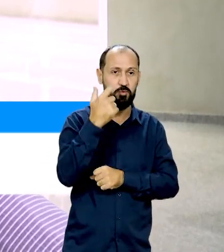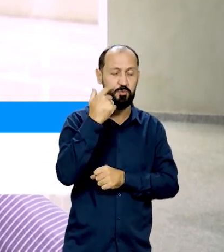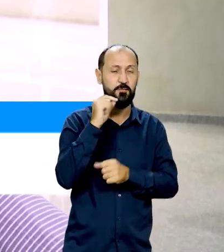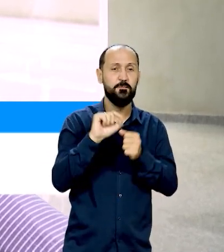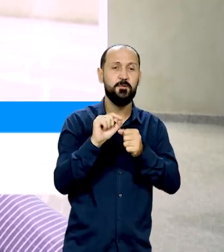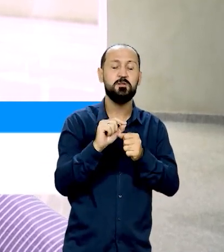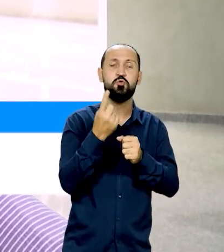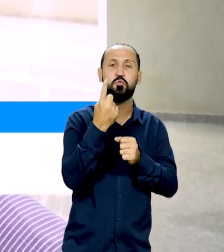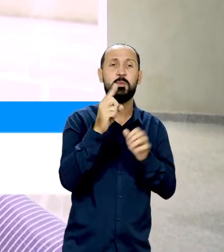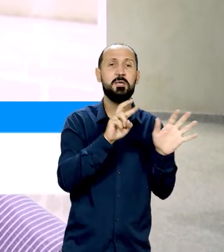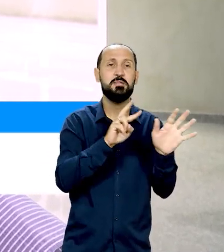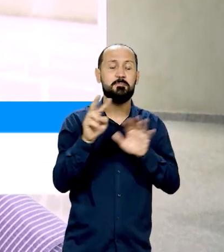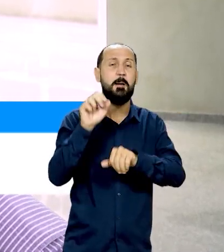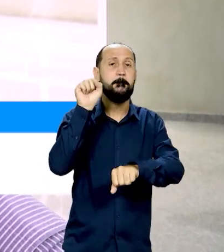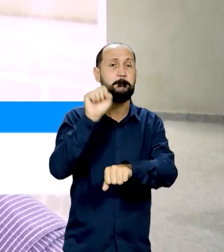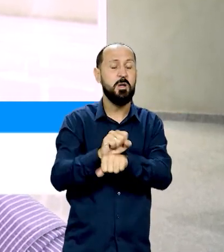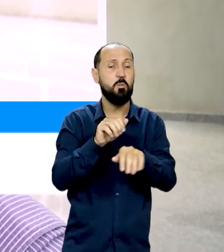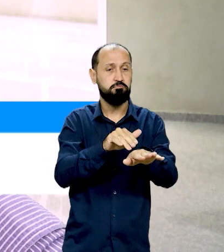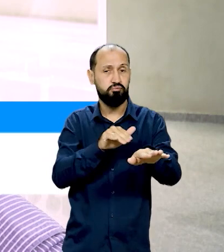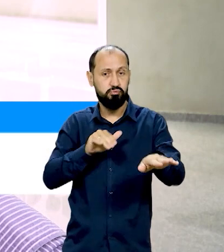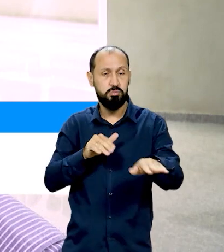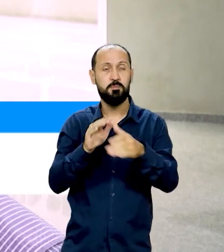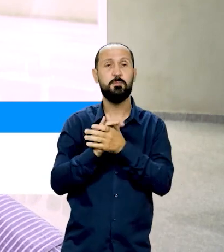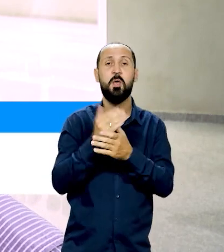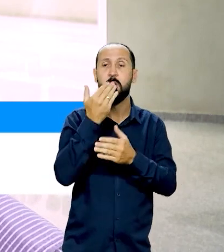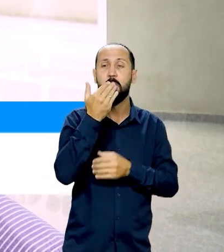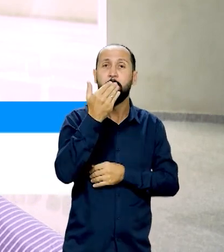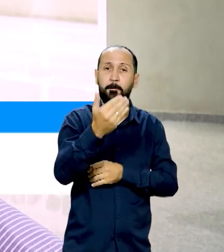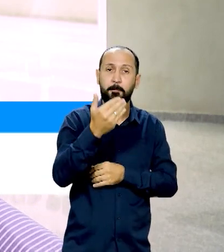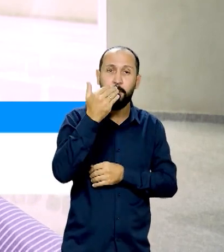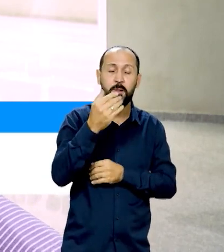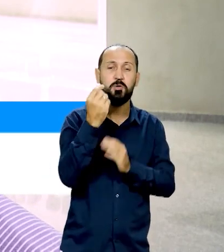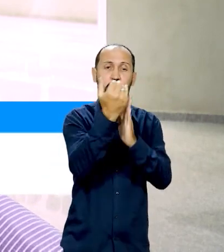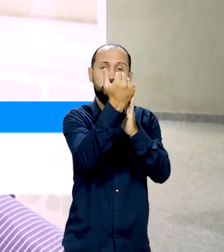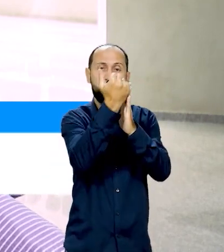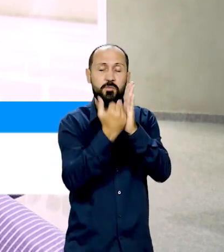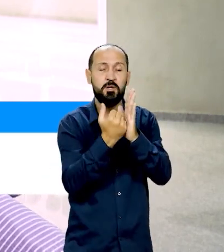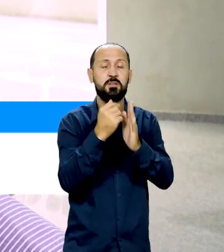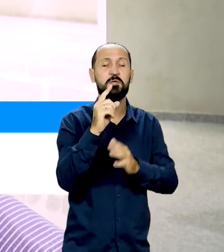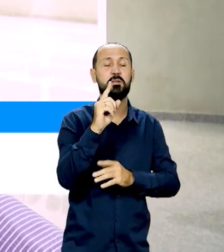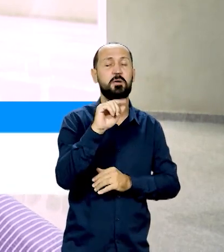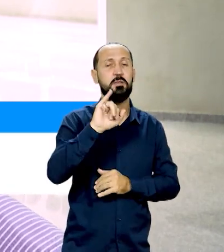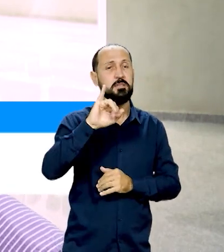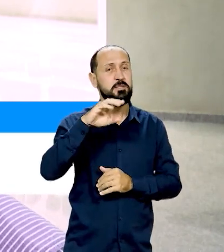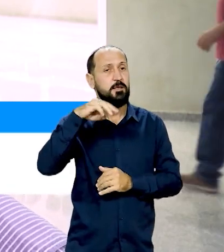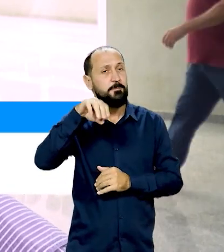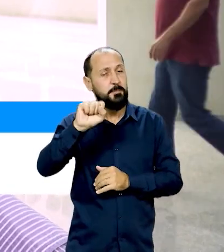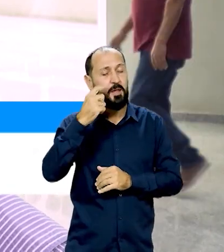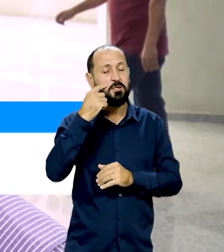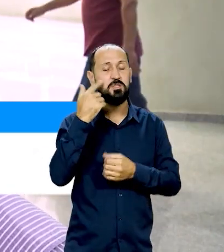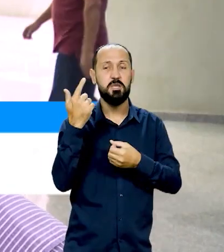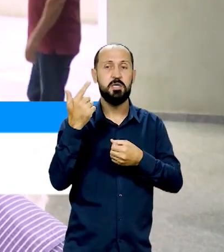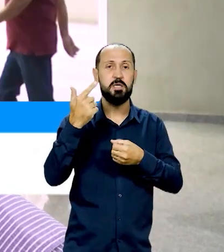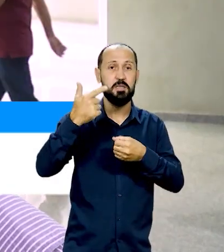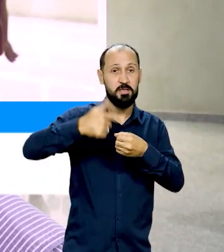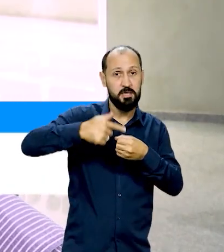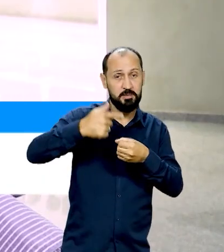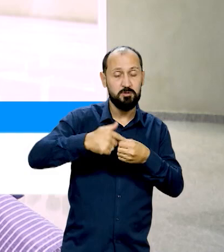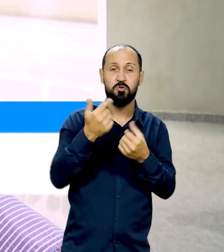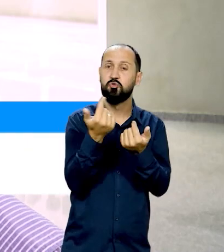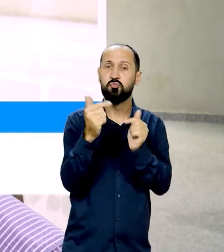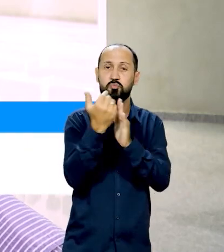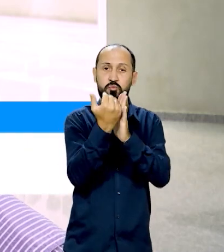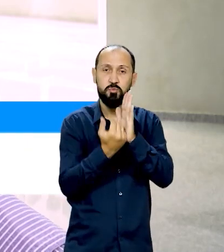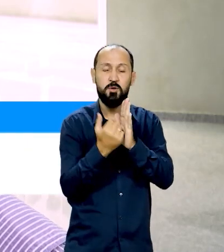quando nós fizemos praticamente uma semana de paralisação, reivindicando a baixa do ICMS da gasolina. Como não houve